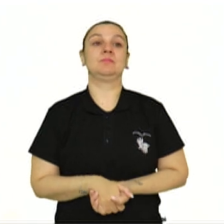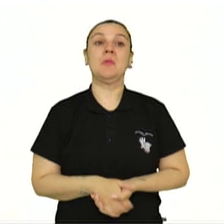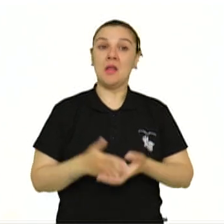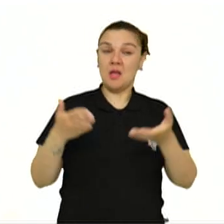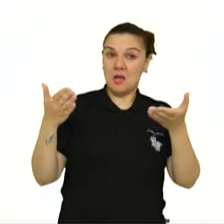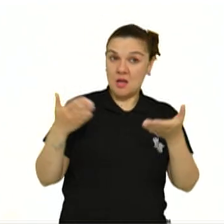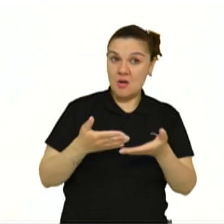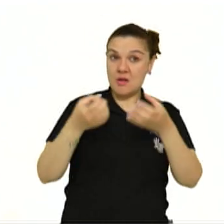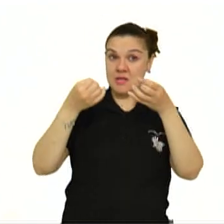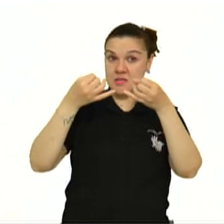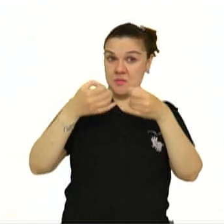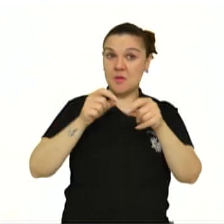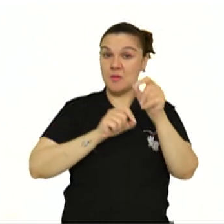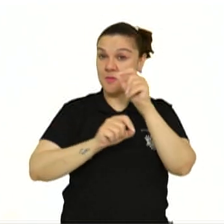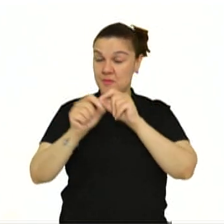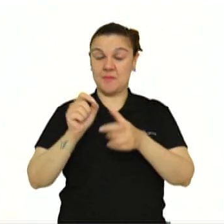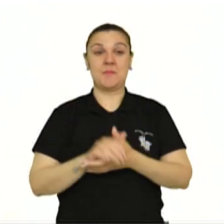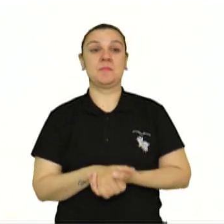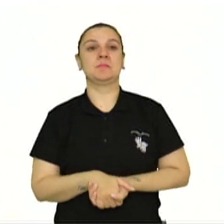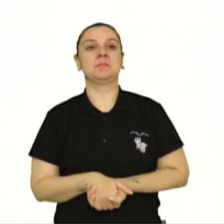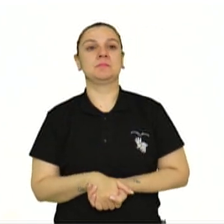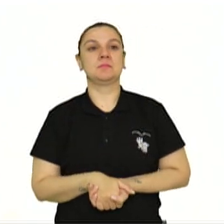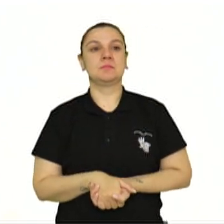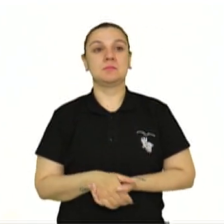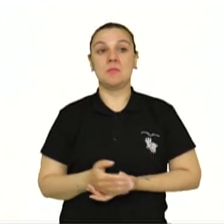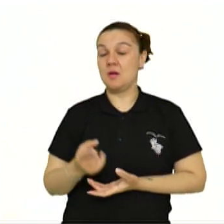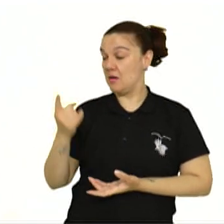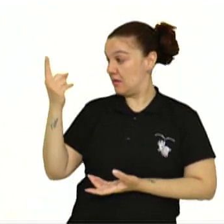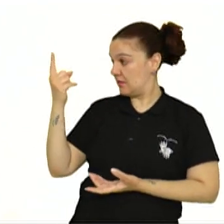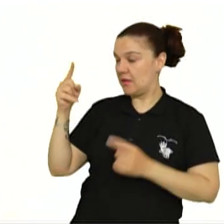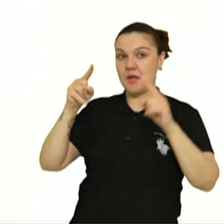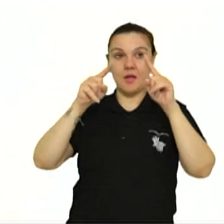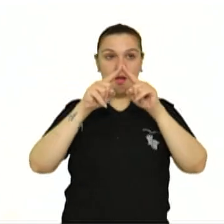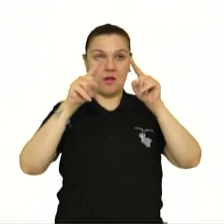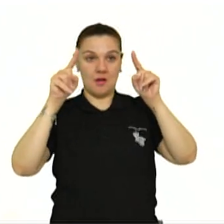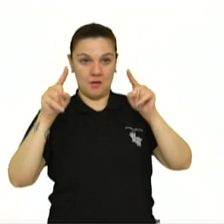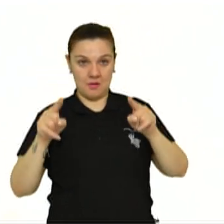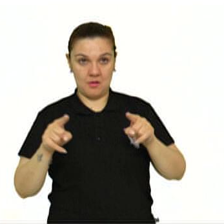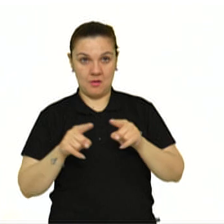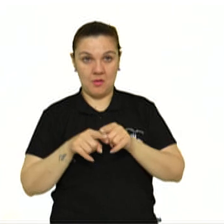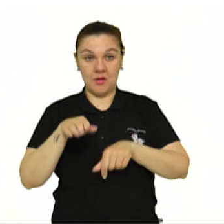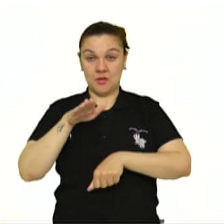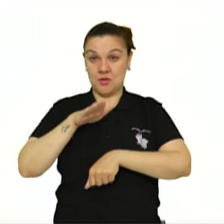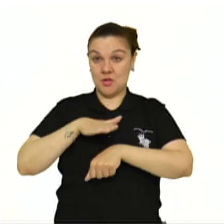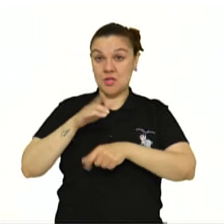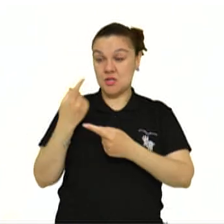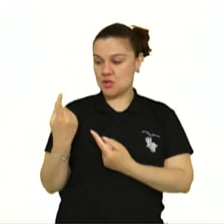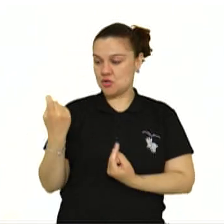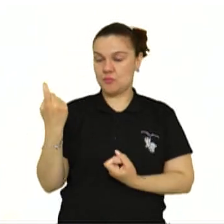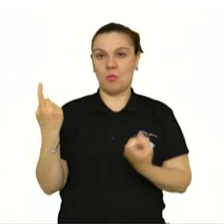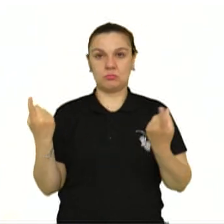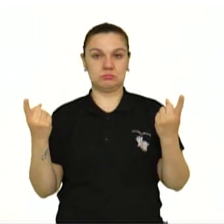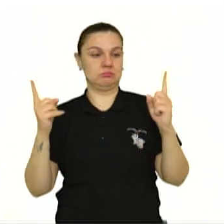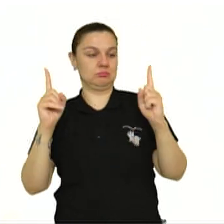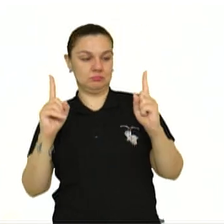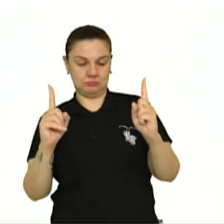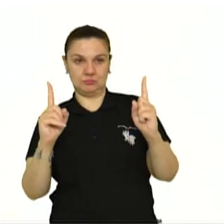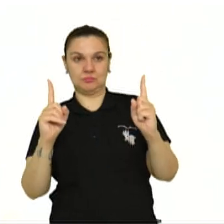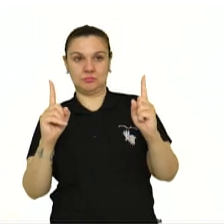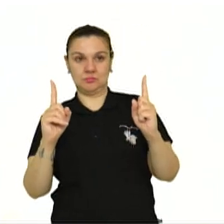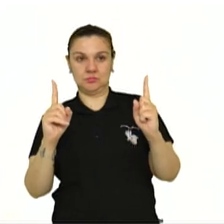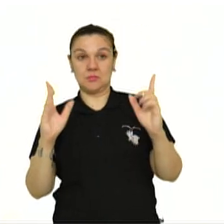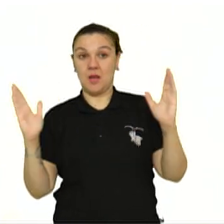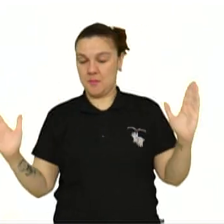Agora falar um pouquinho sobre as quadras, tá? Então aqui é uma quadra individual, que é jogada 1 contra 1, né? A gente usa